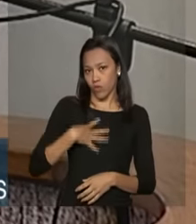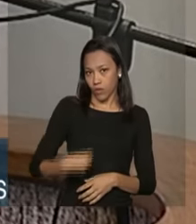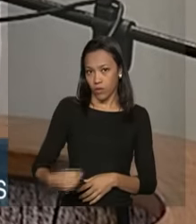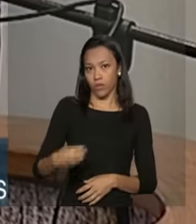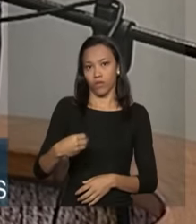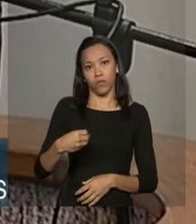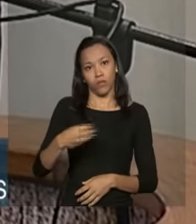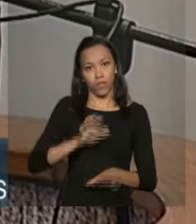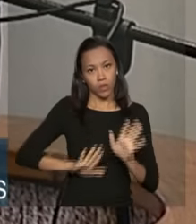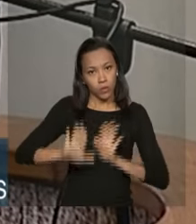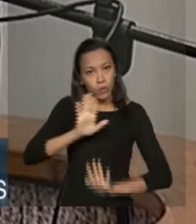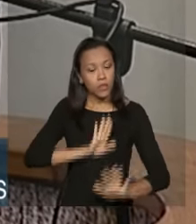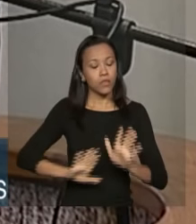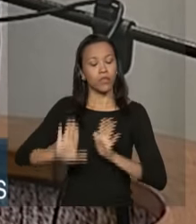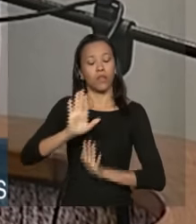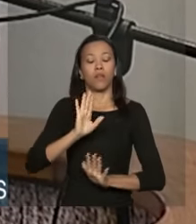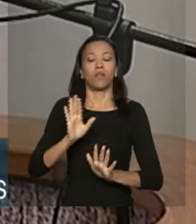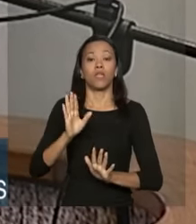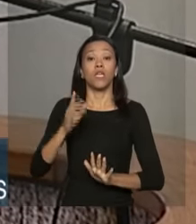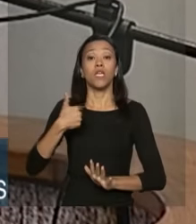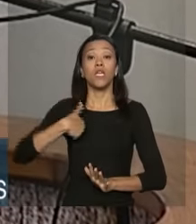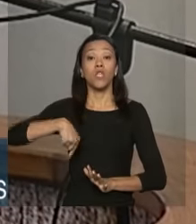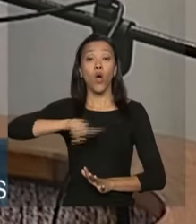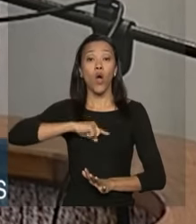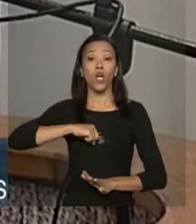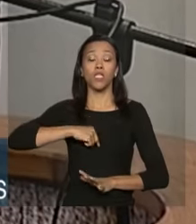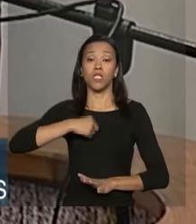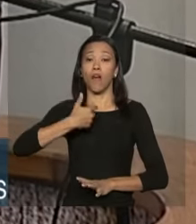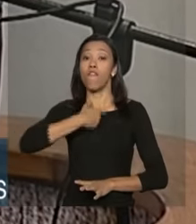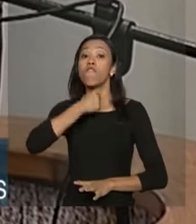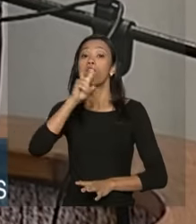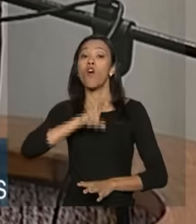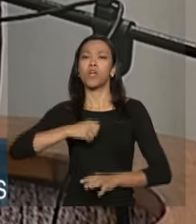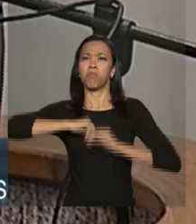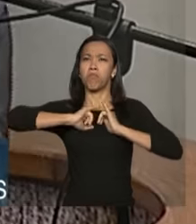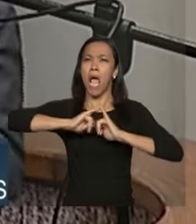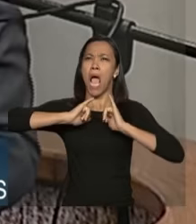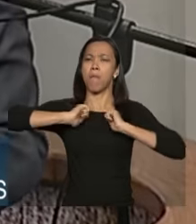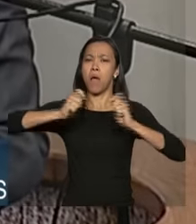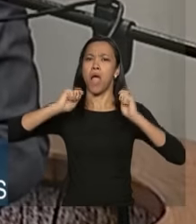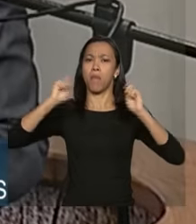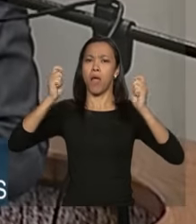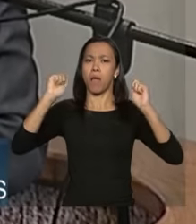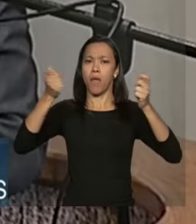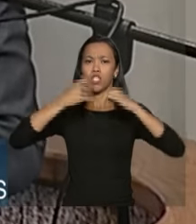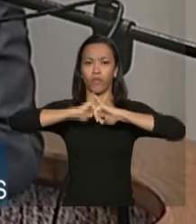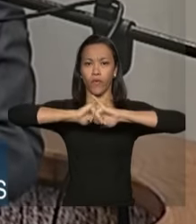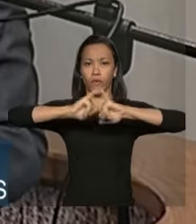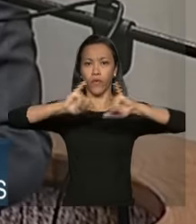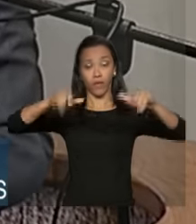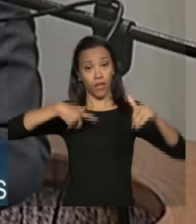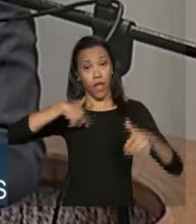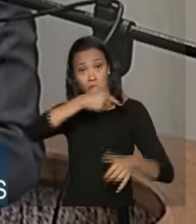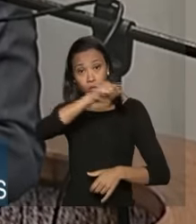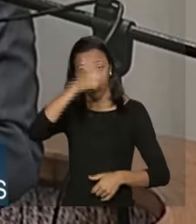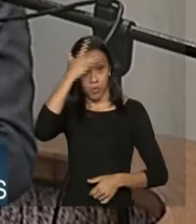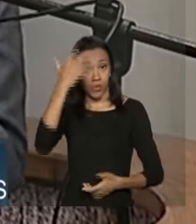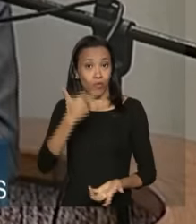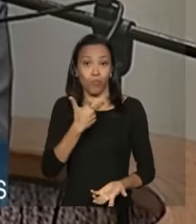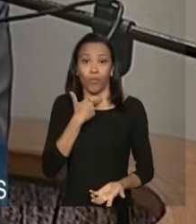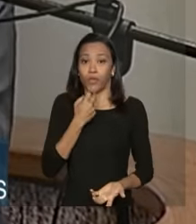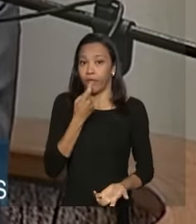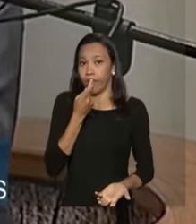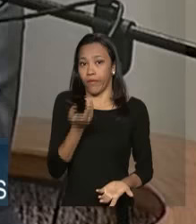e vamos a emprestar a nossa voz para aquelas vítimas que estão impedidas de falar